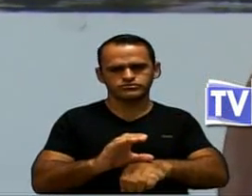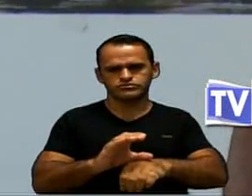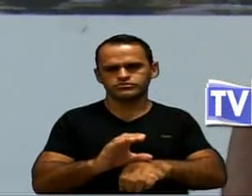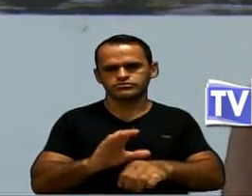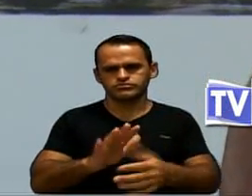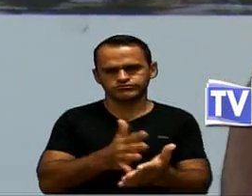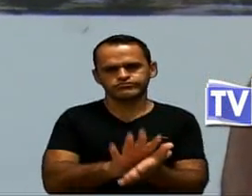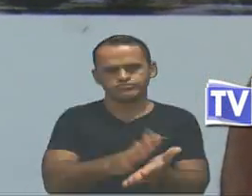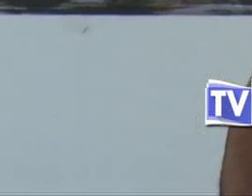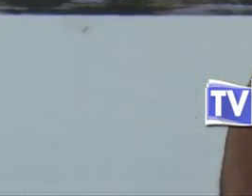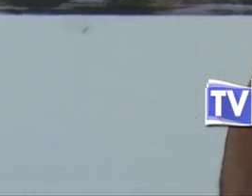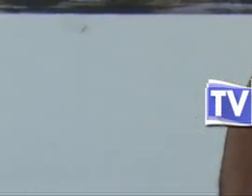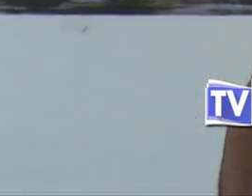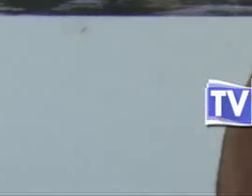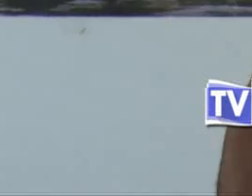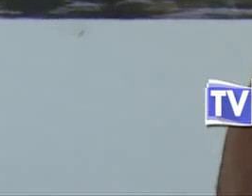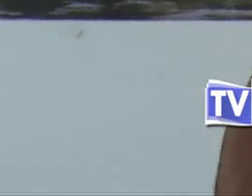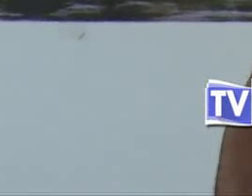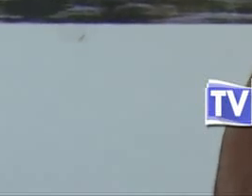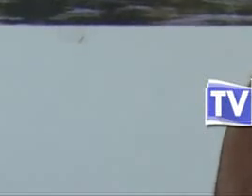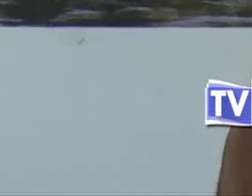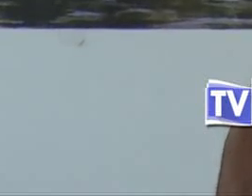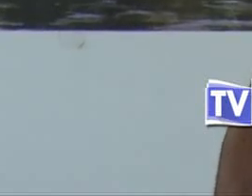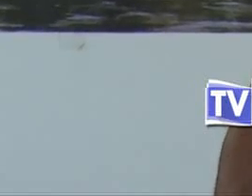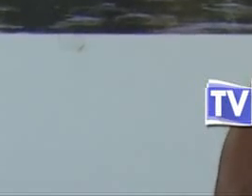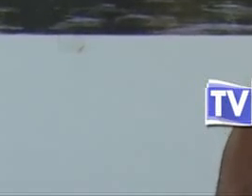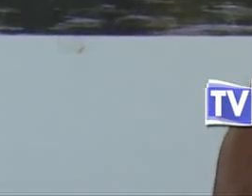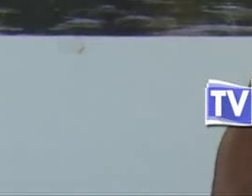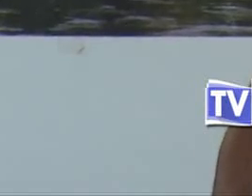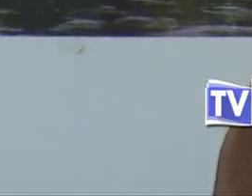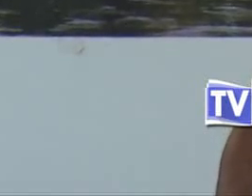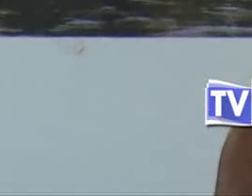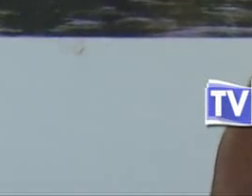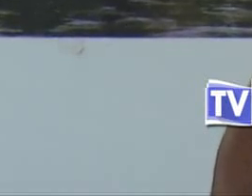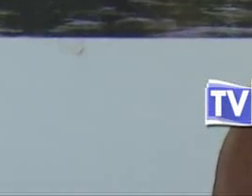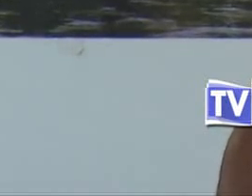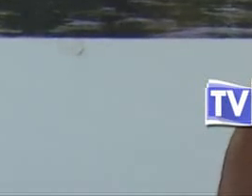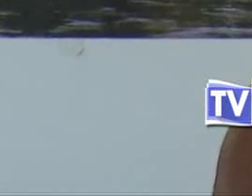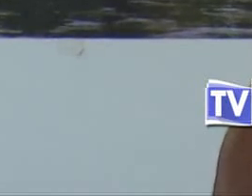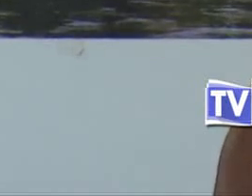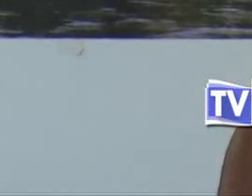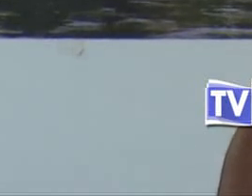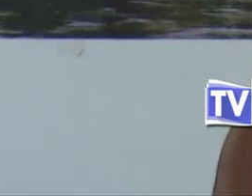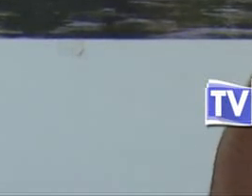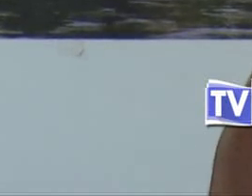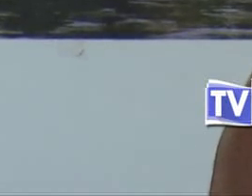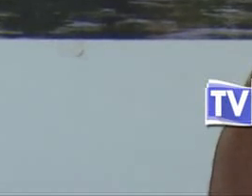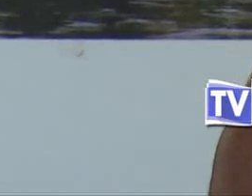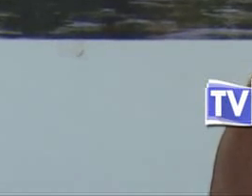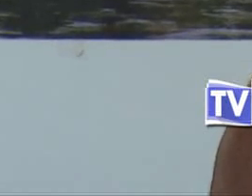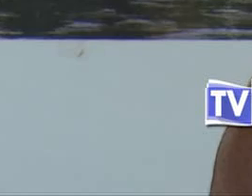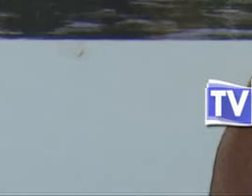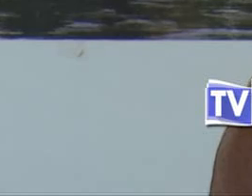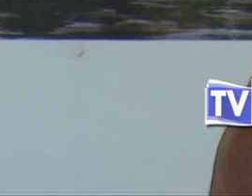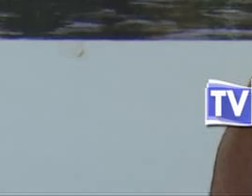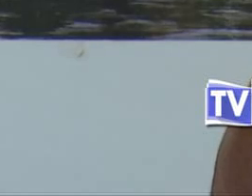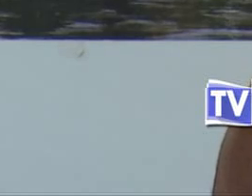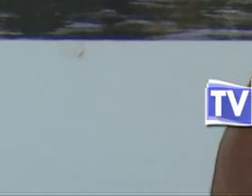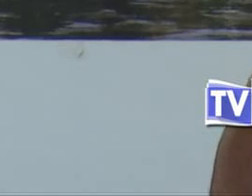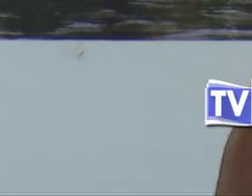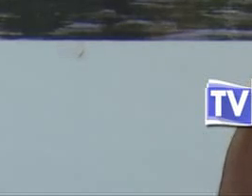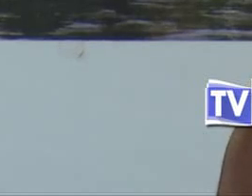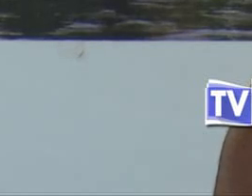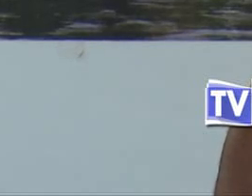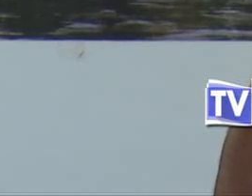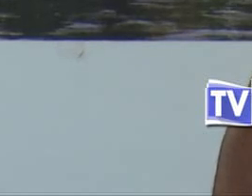samba. E ontem um fato desagradável aconteceu, que foi a